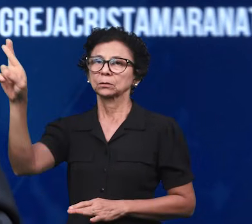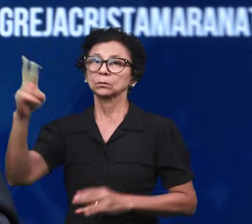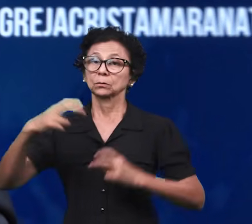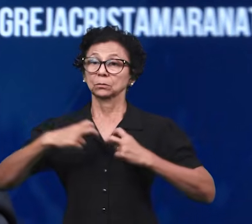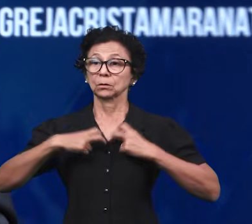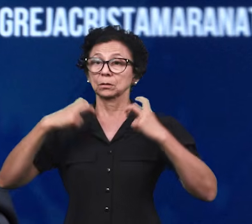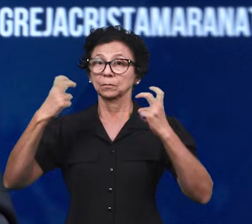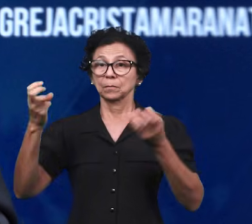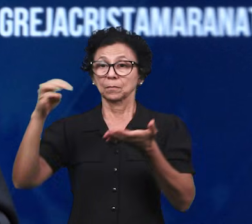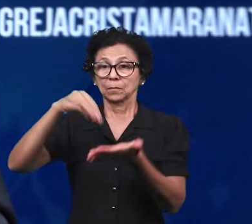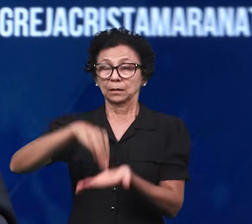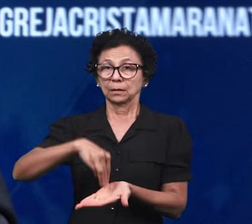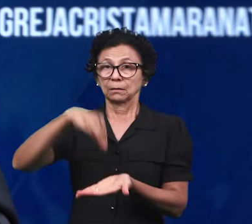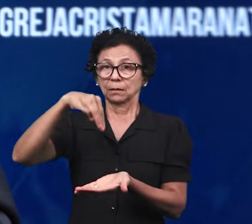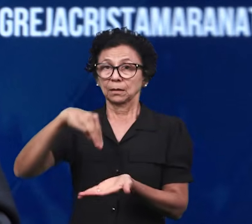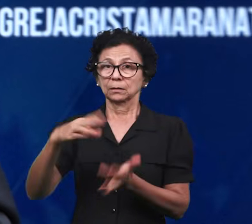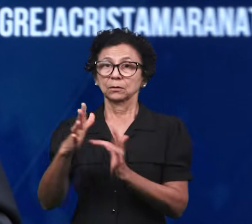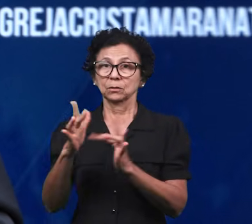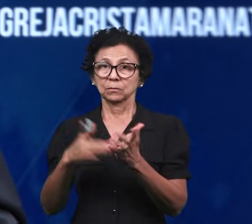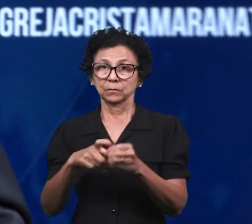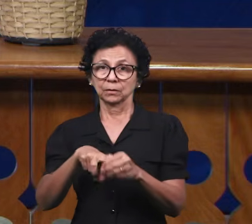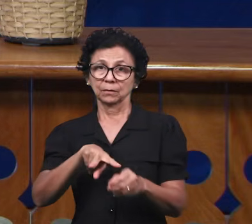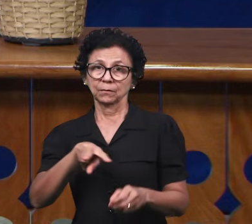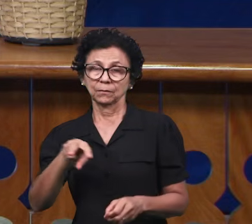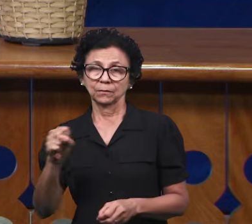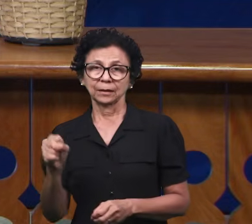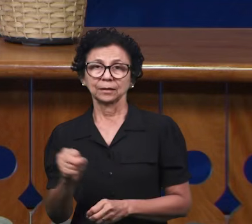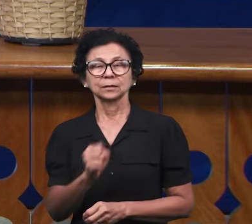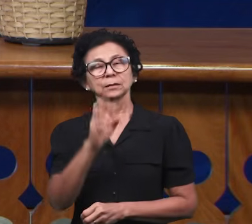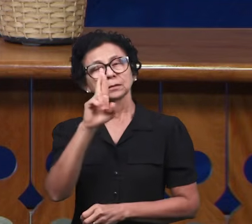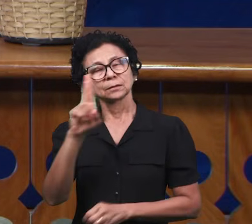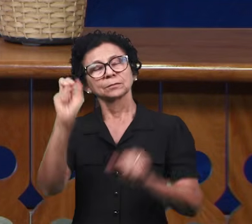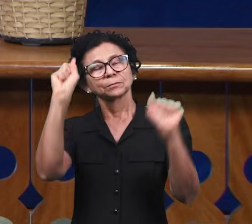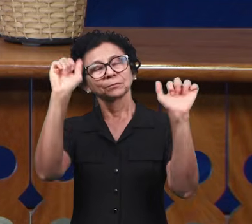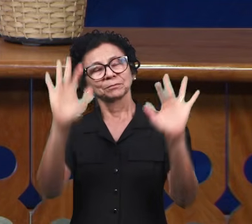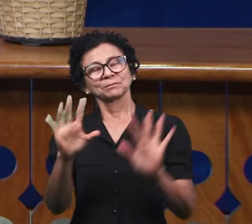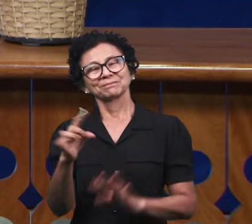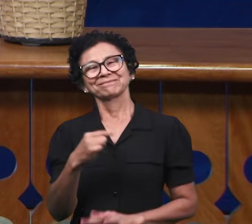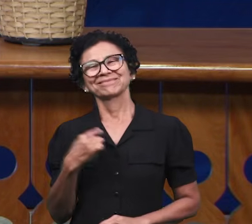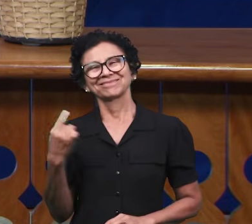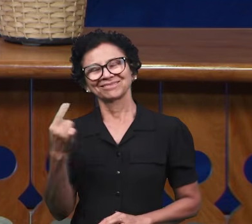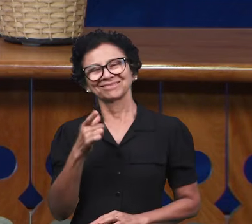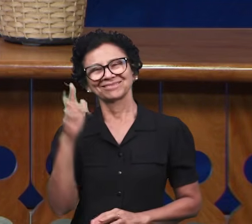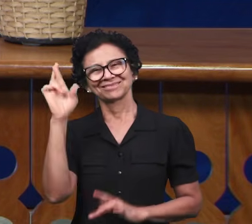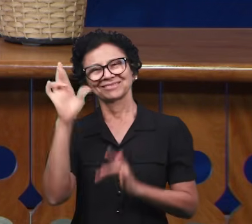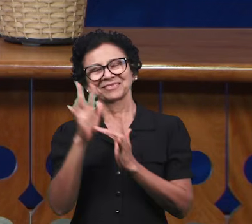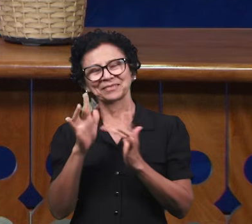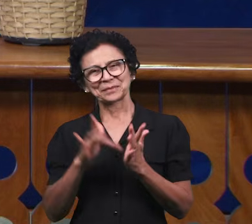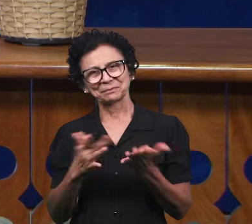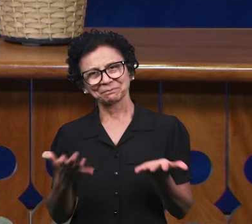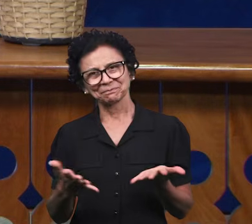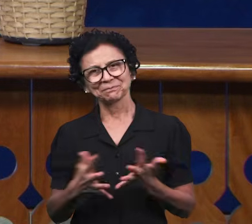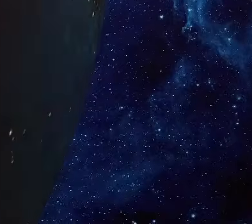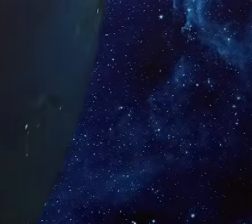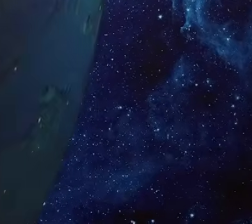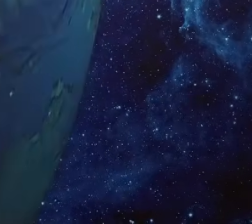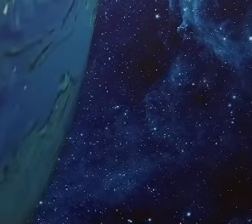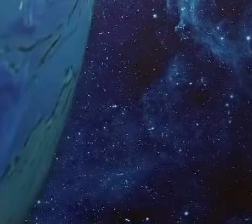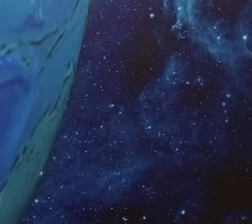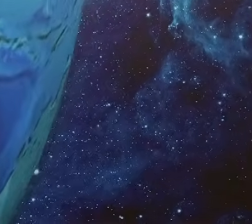é: Maranata, ora vem, Senhor Jesus. Que o Senhor nos abençoe a todos. A paz do Senhor Jesus.